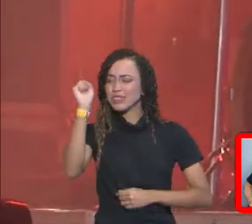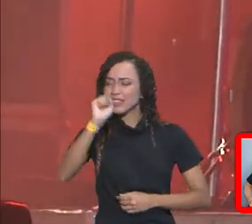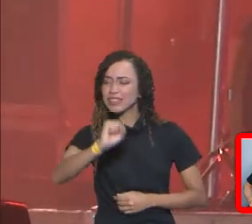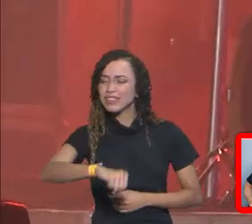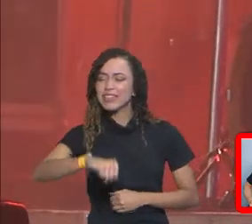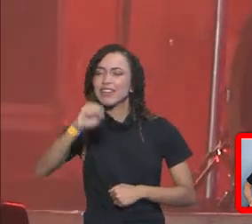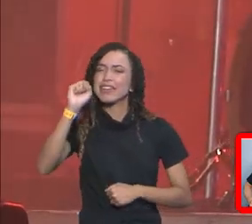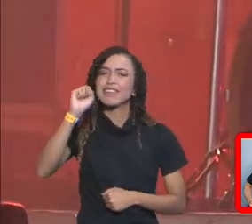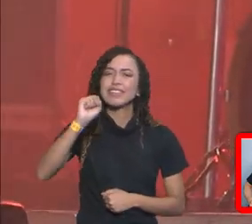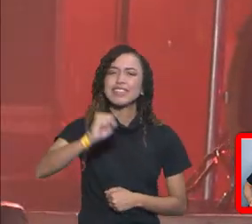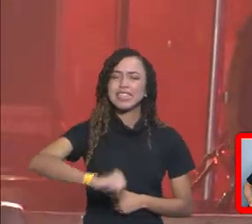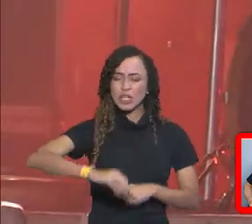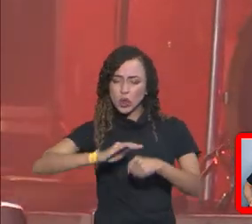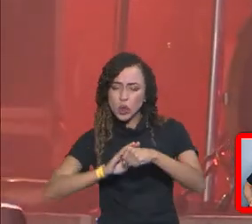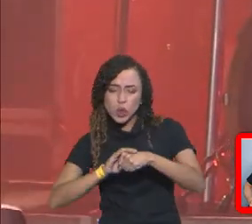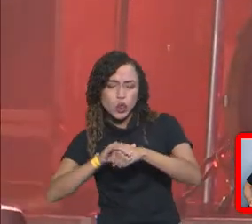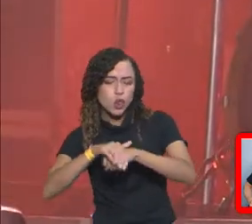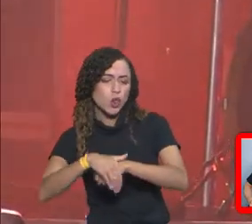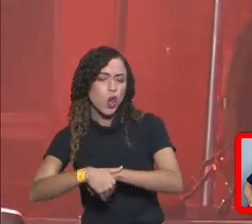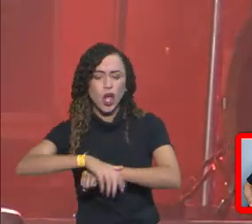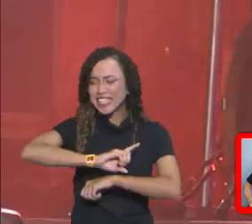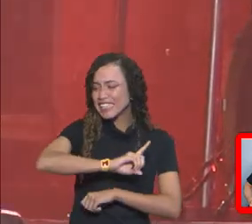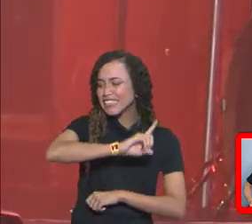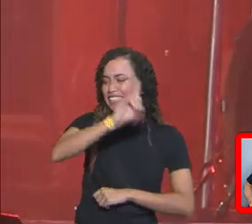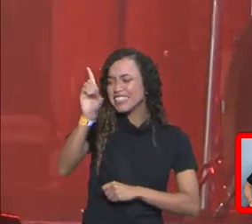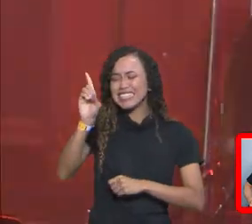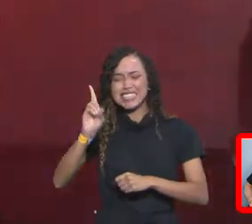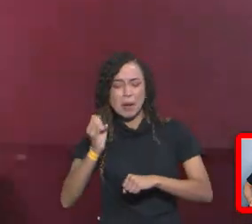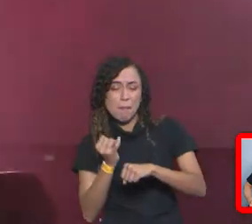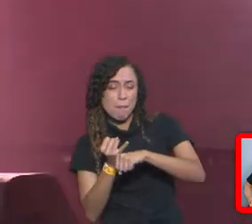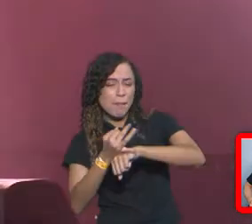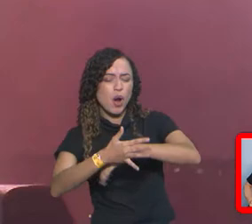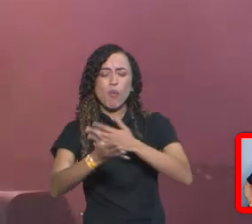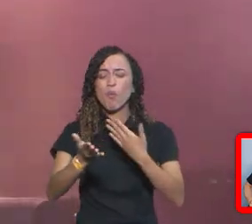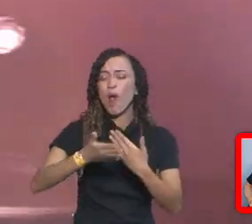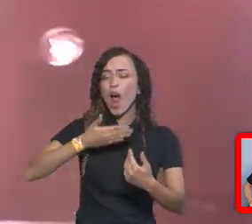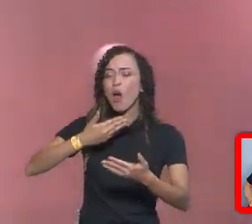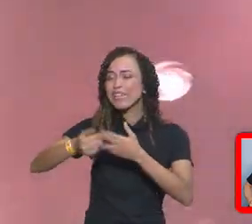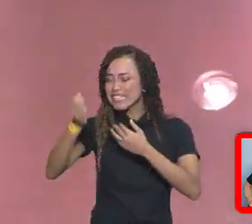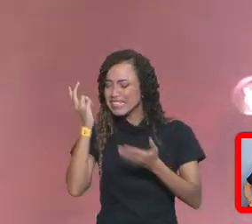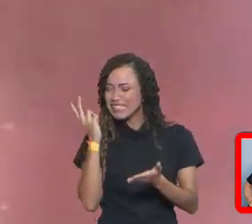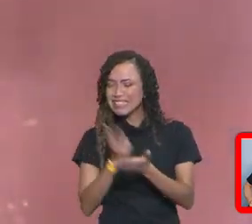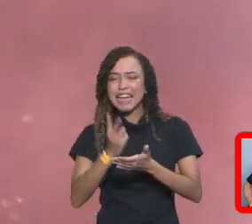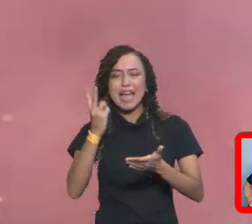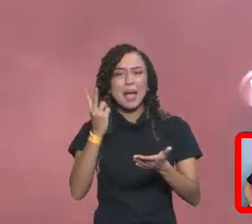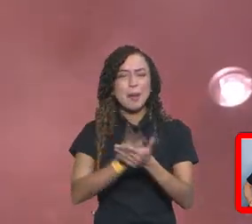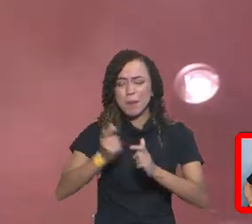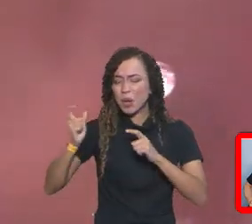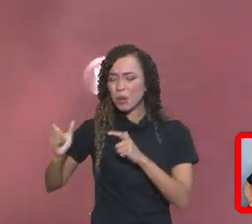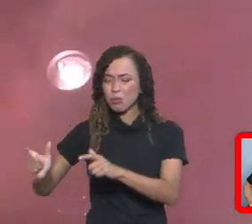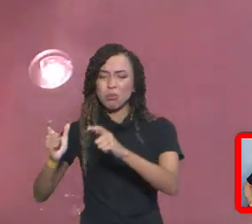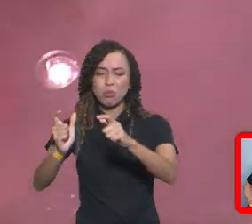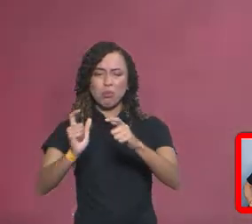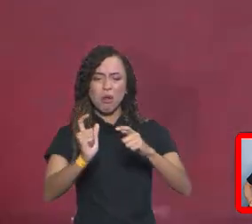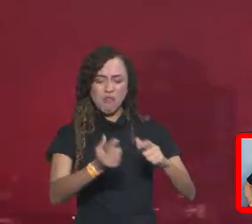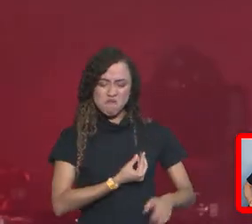porque dói e de dia não é nada